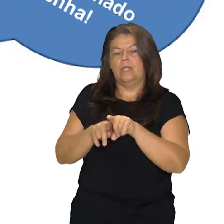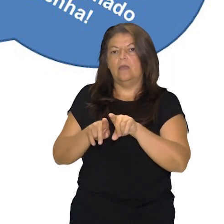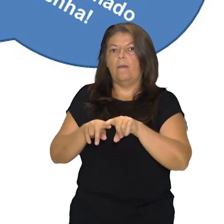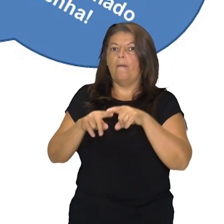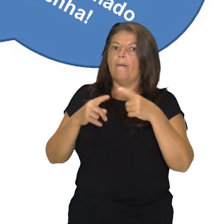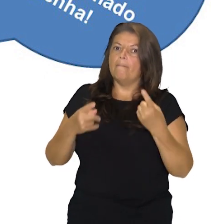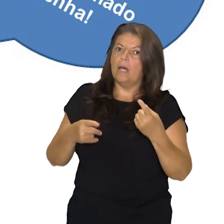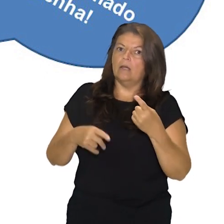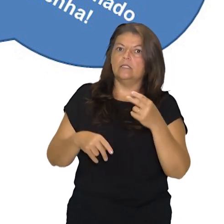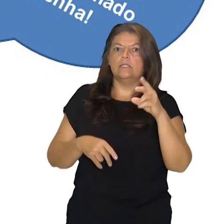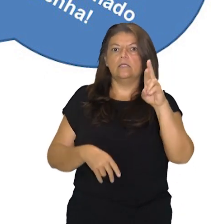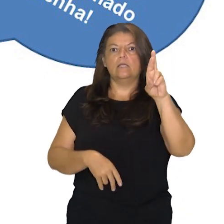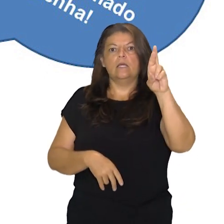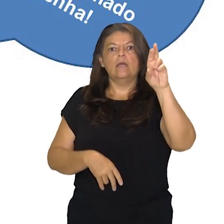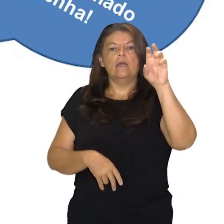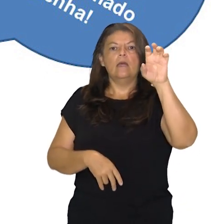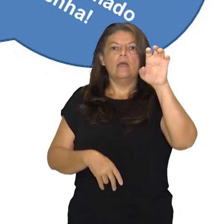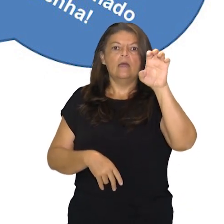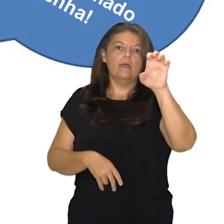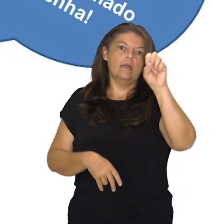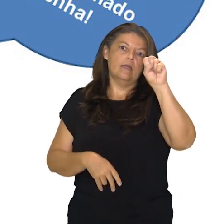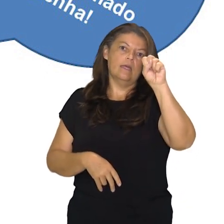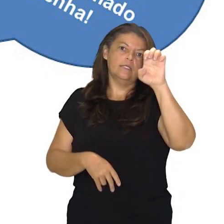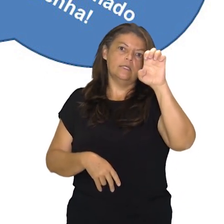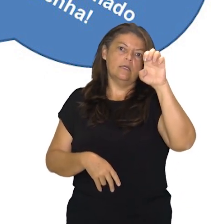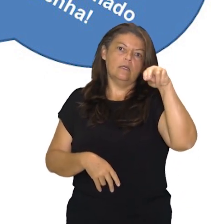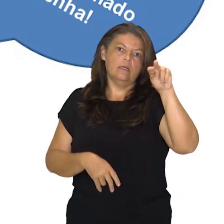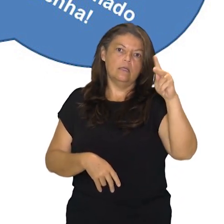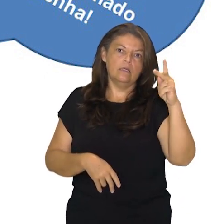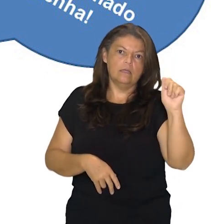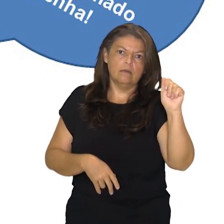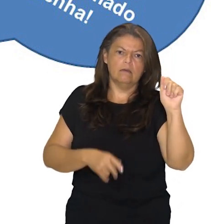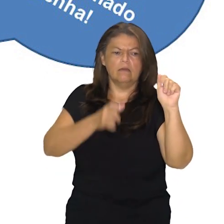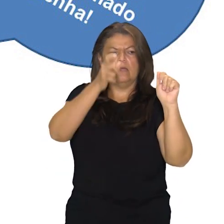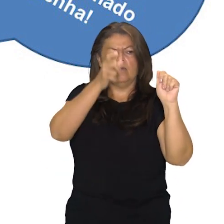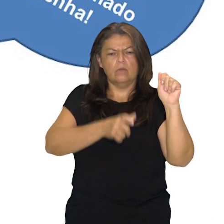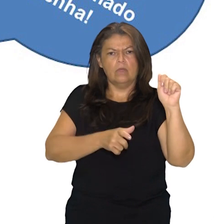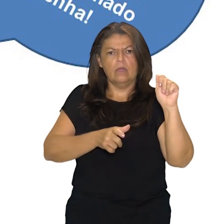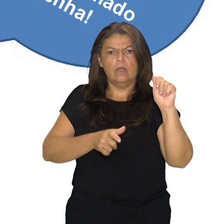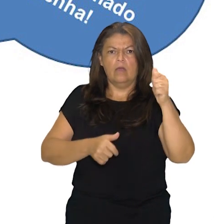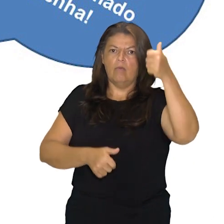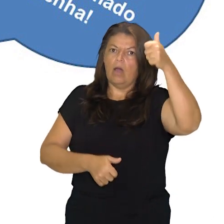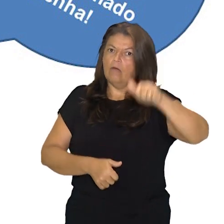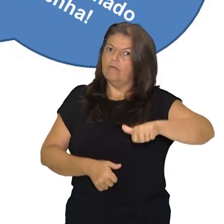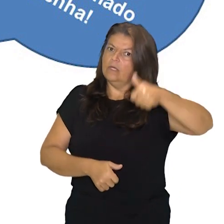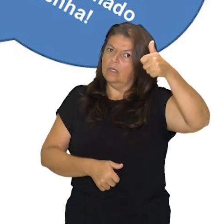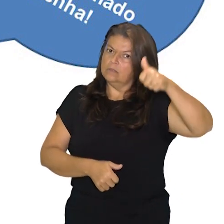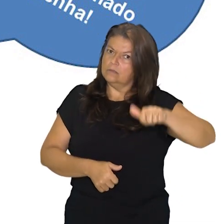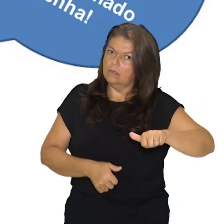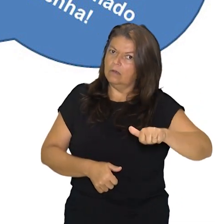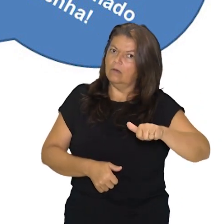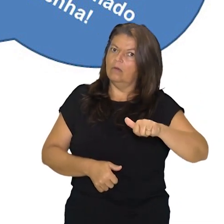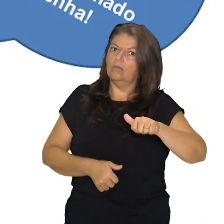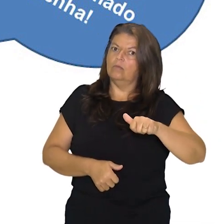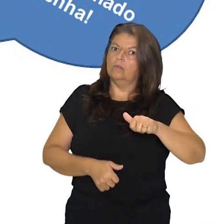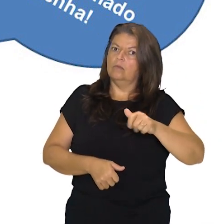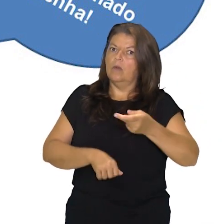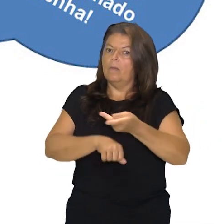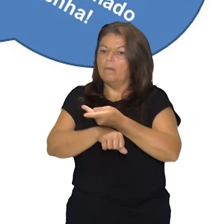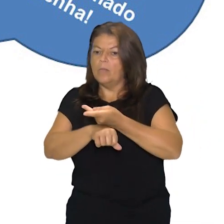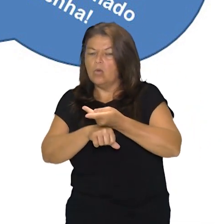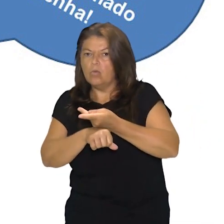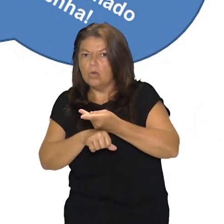mas resenha já seria uma avaliação sobre um produto ou uma obra,